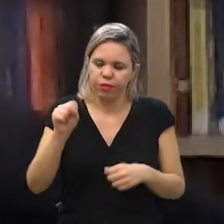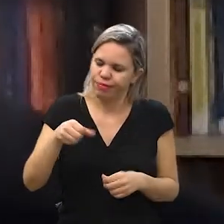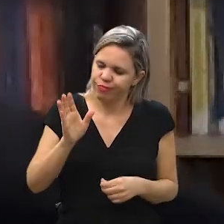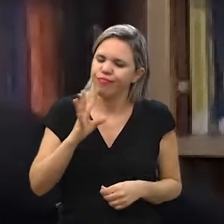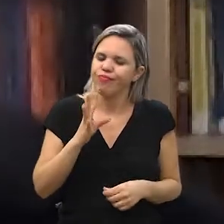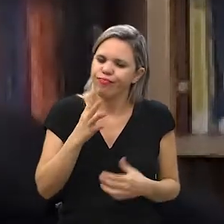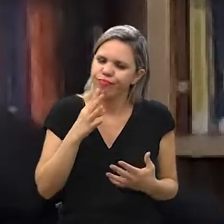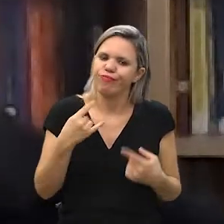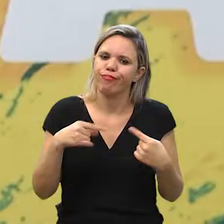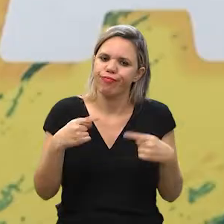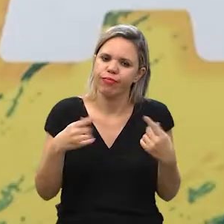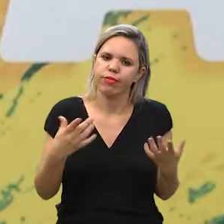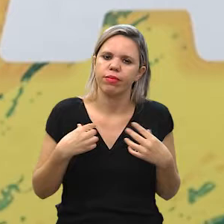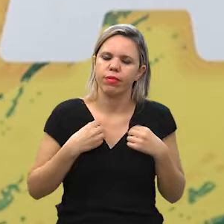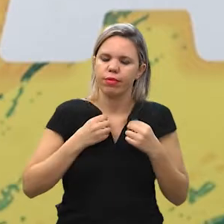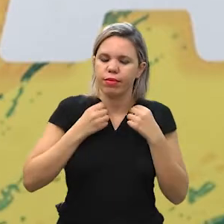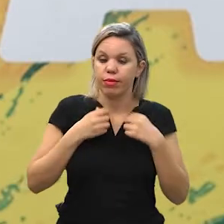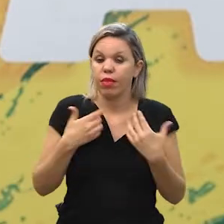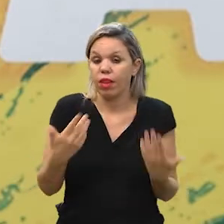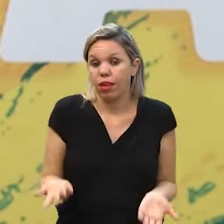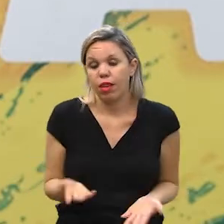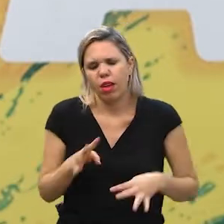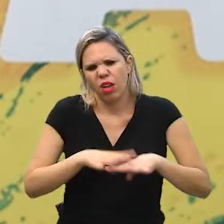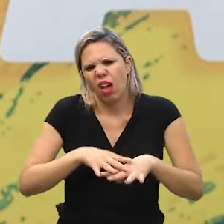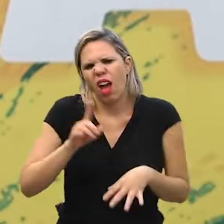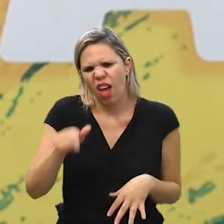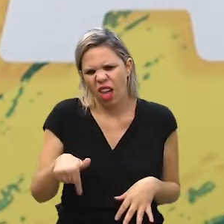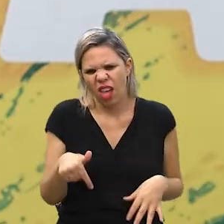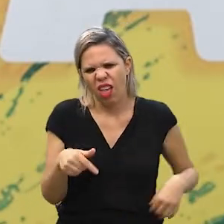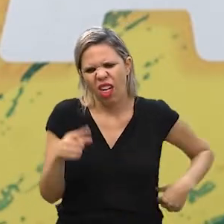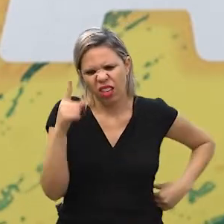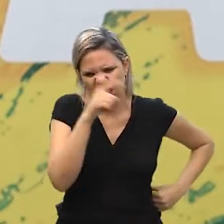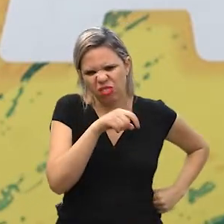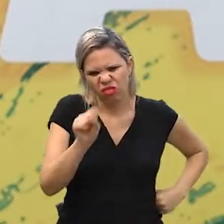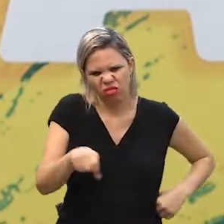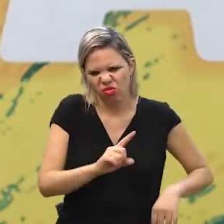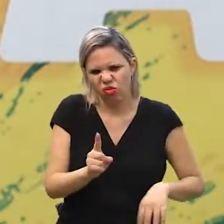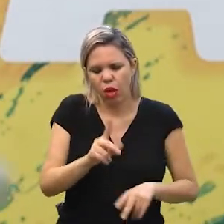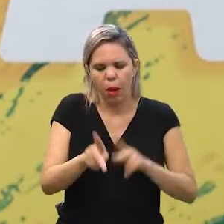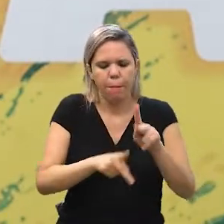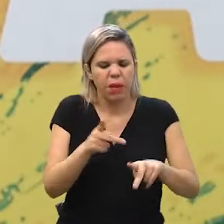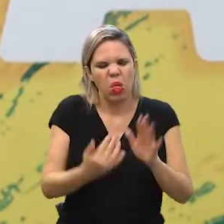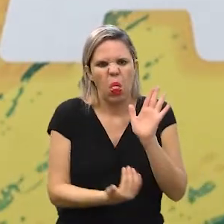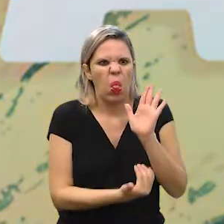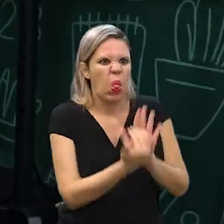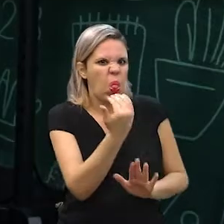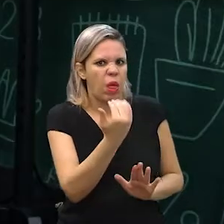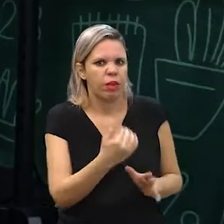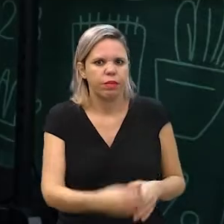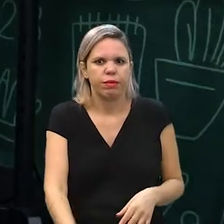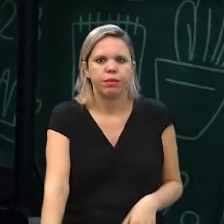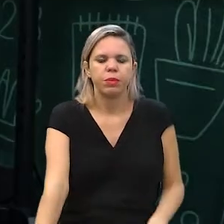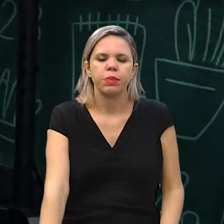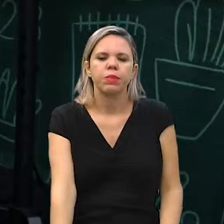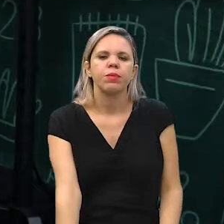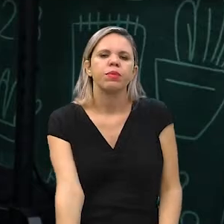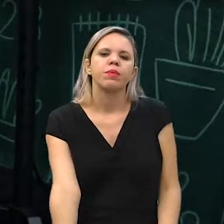Já ouvi, sim. Então, a matemática, ela é tão complicada assim ou o pessoal exagera,